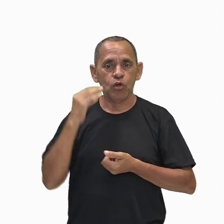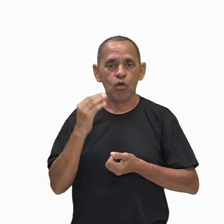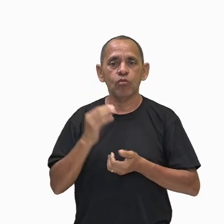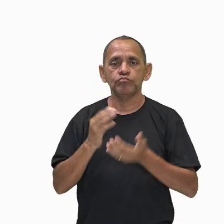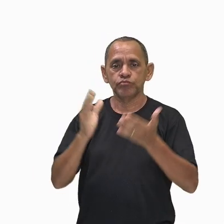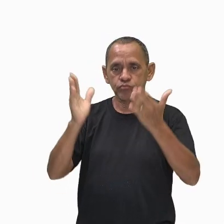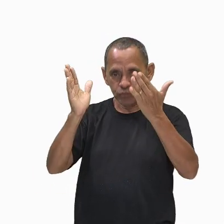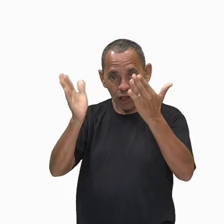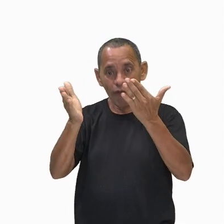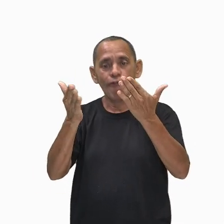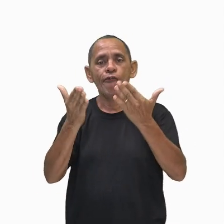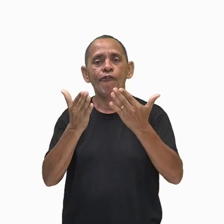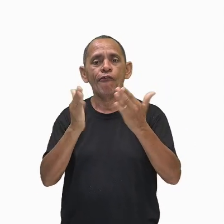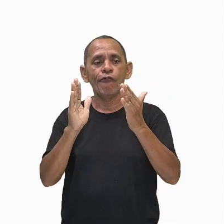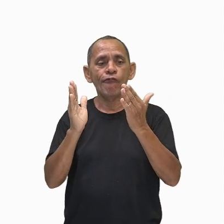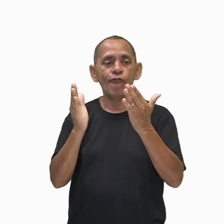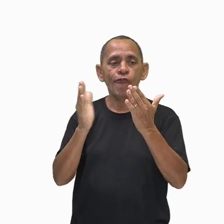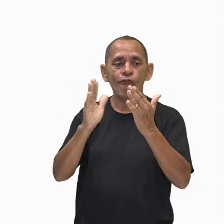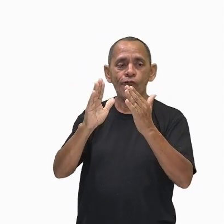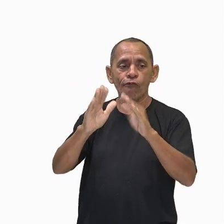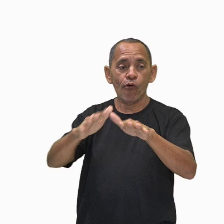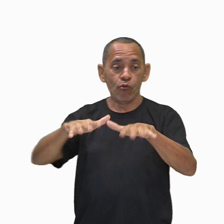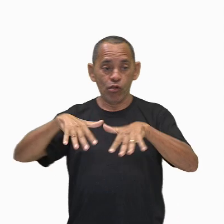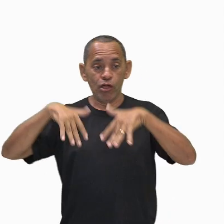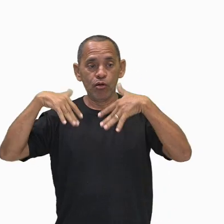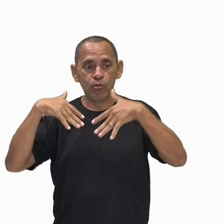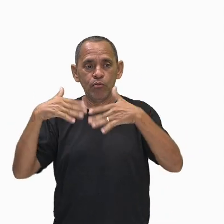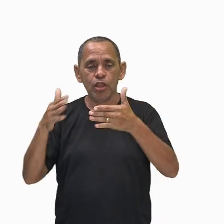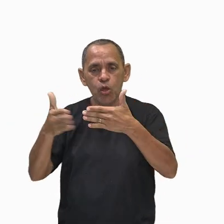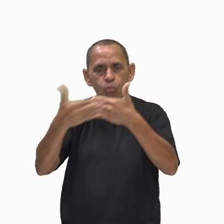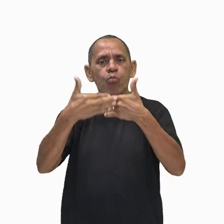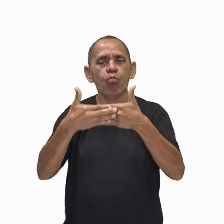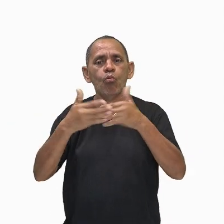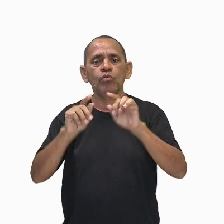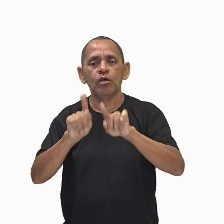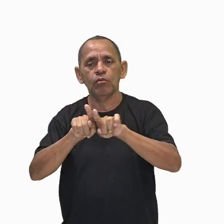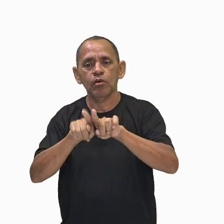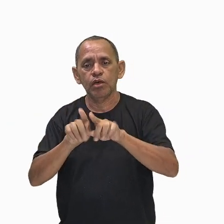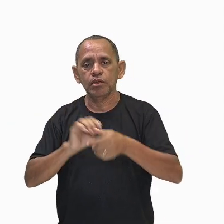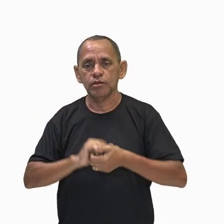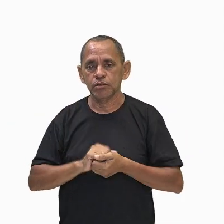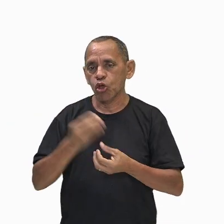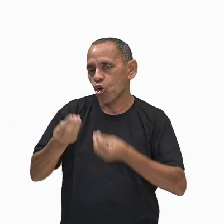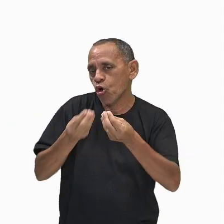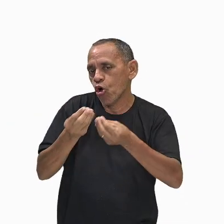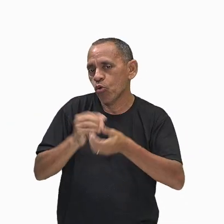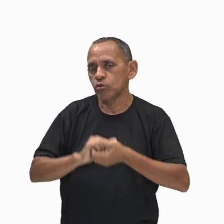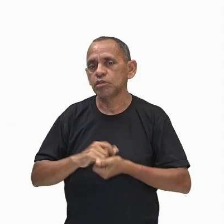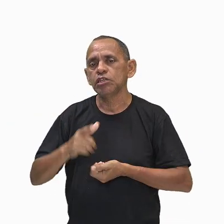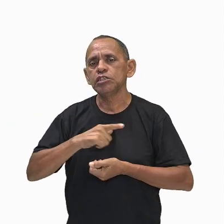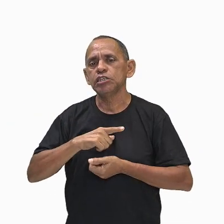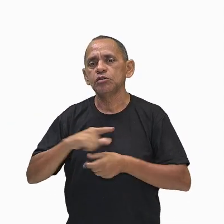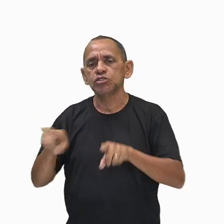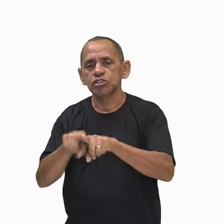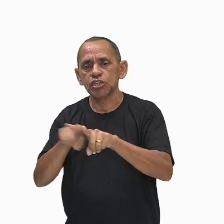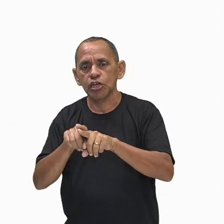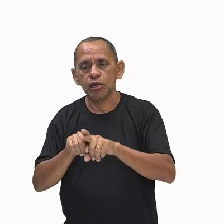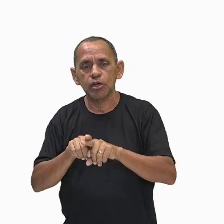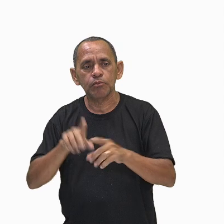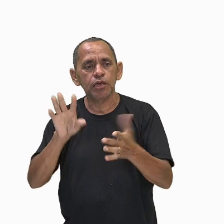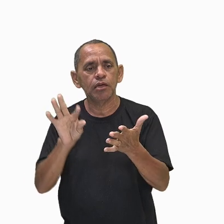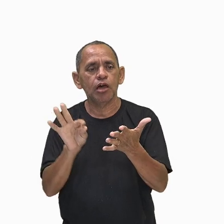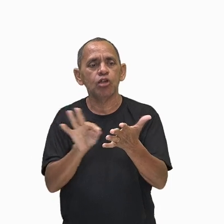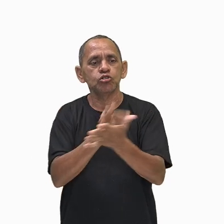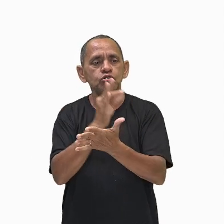Assembleia Constituinte, lembra lá de 1823, a Constituição da Mandioca, tá? Temos, então, aí a outorga da Constituição,